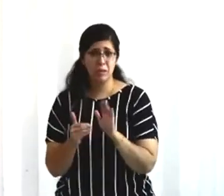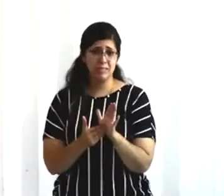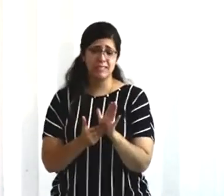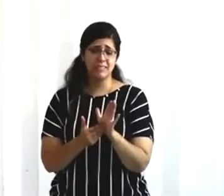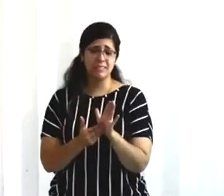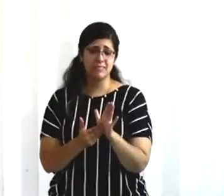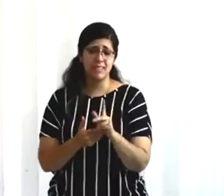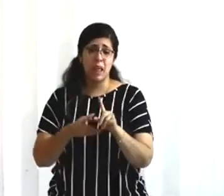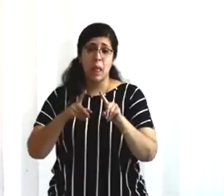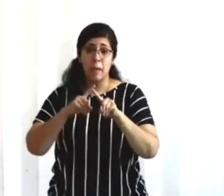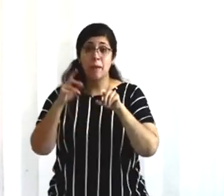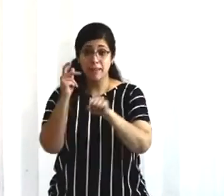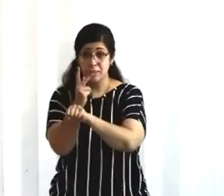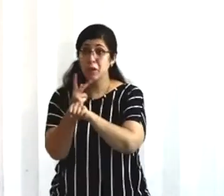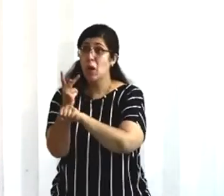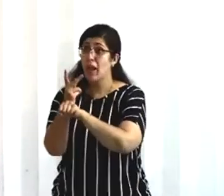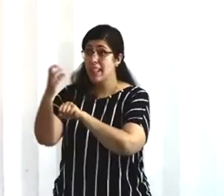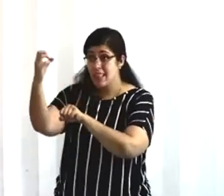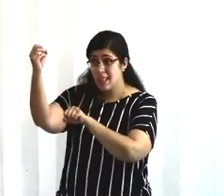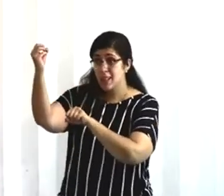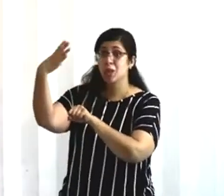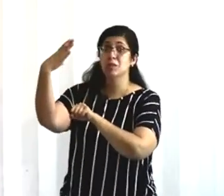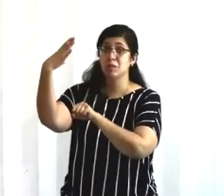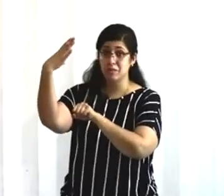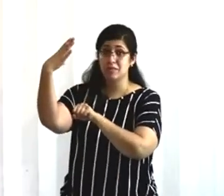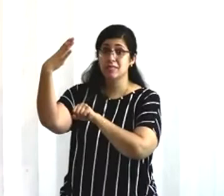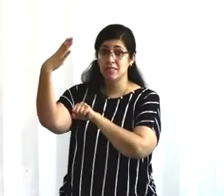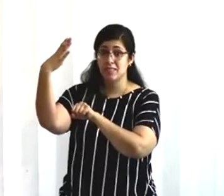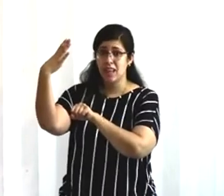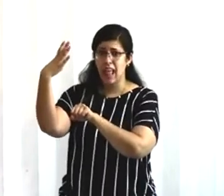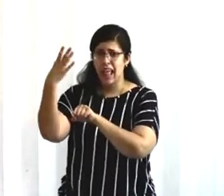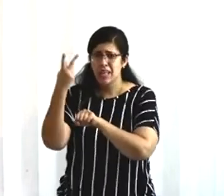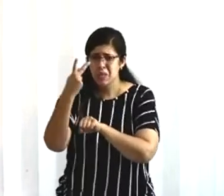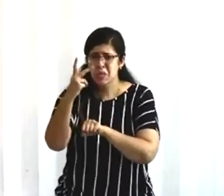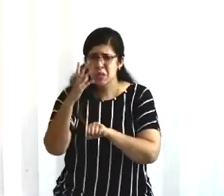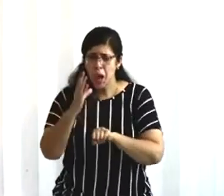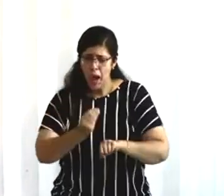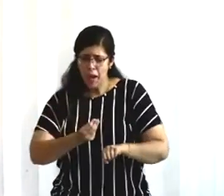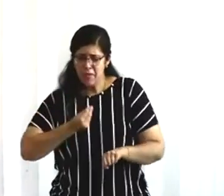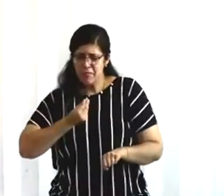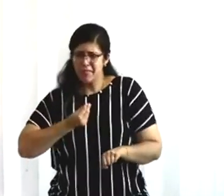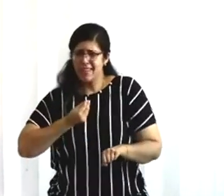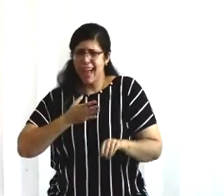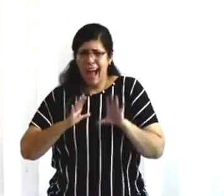Querem uma luz para te tirar da escuridão, daquele quarto escuro da alma?